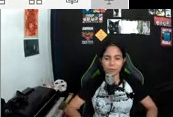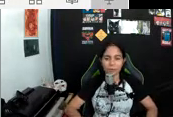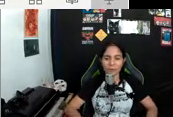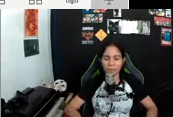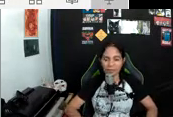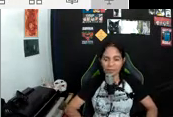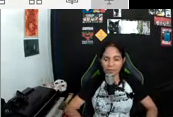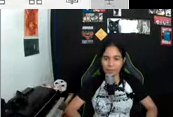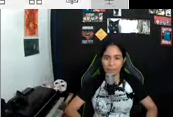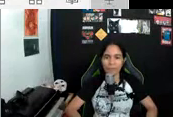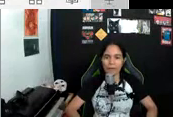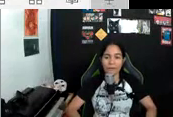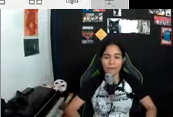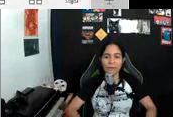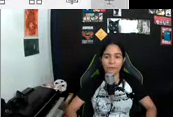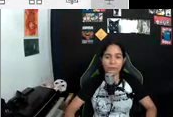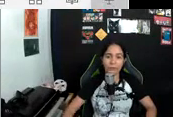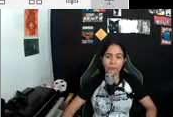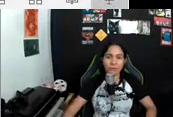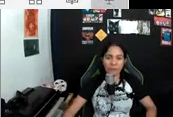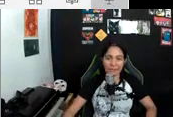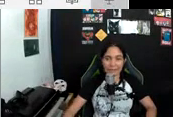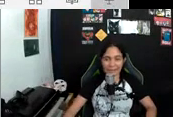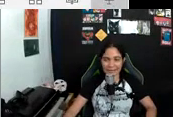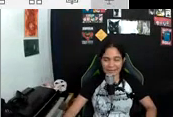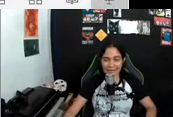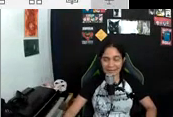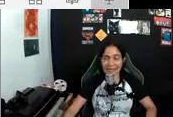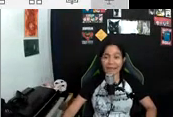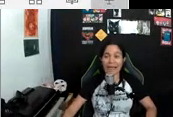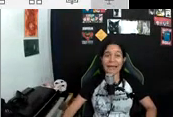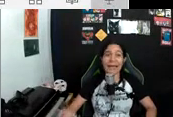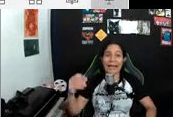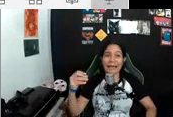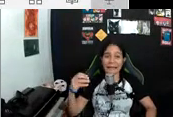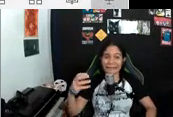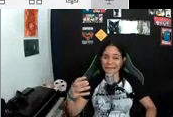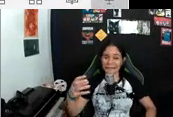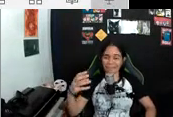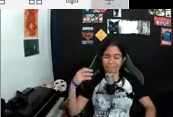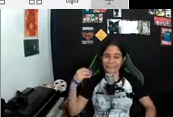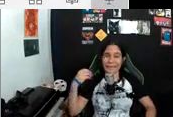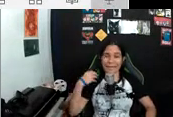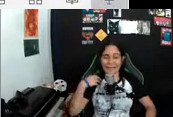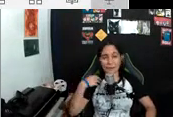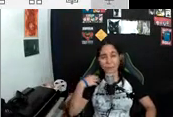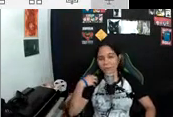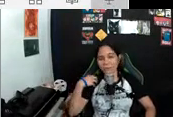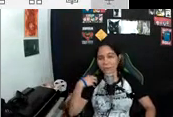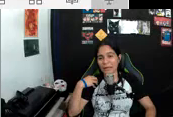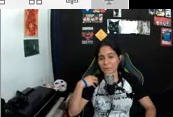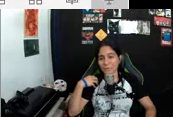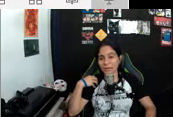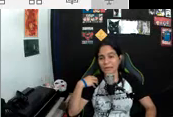em consulta médica. Então, essa lei foi de 2016. Assim,